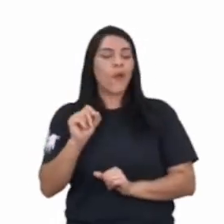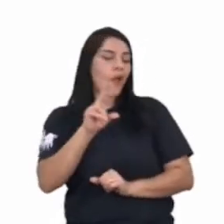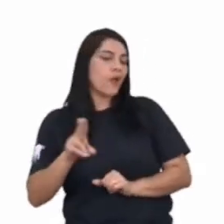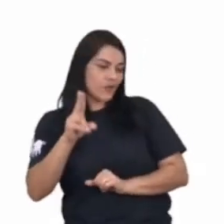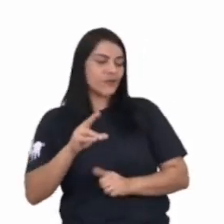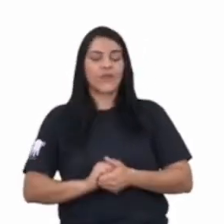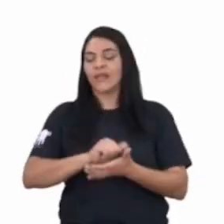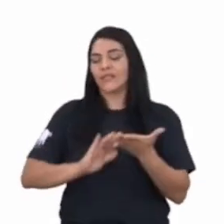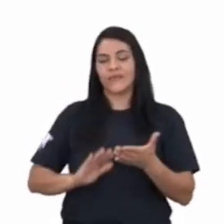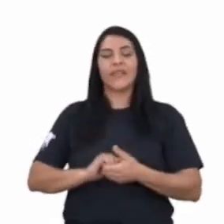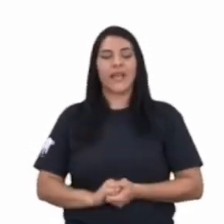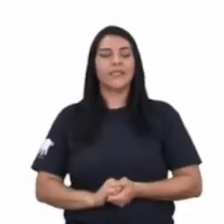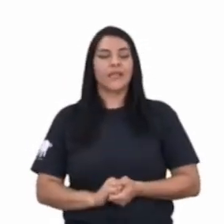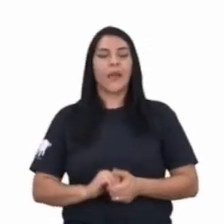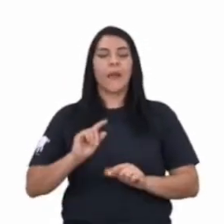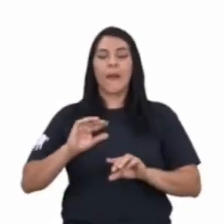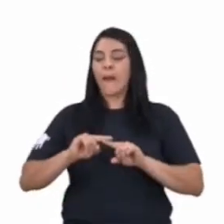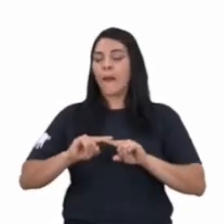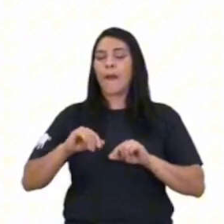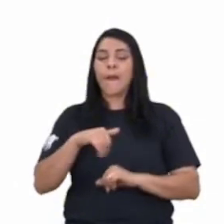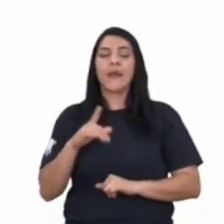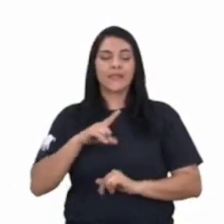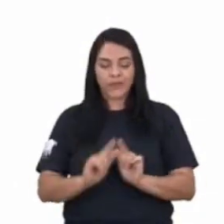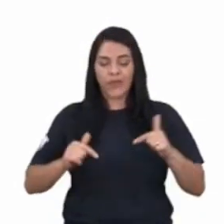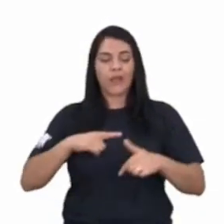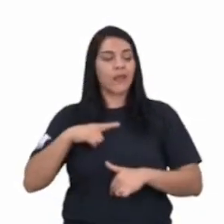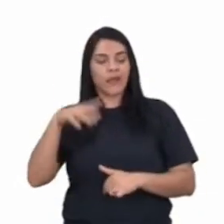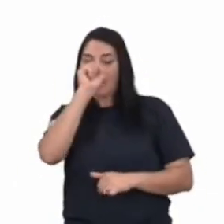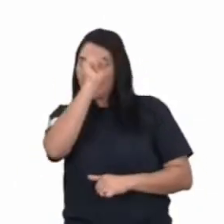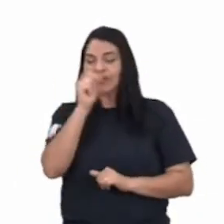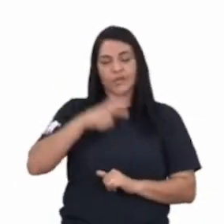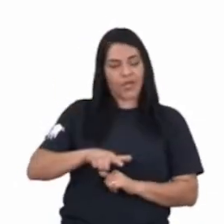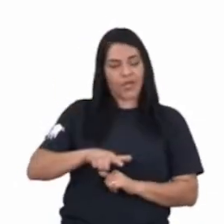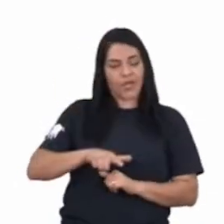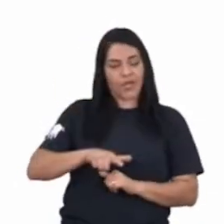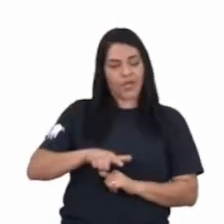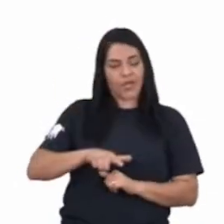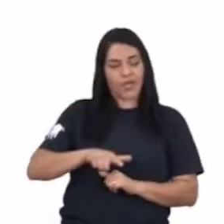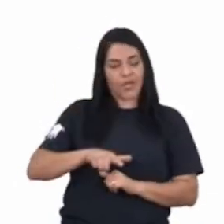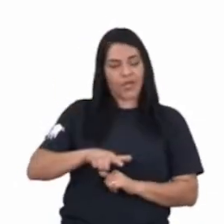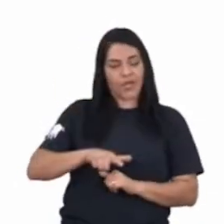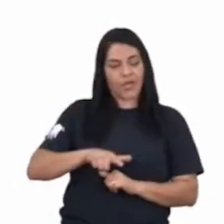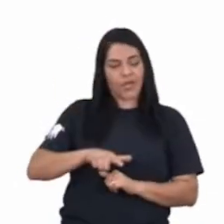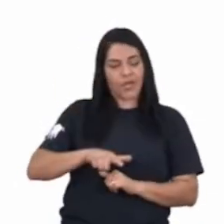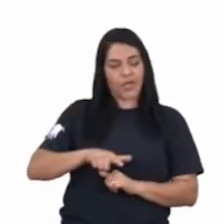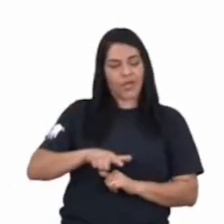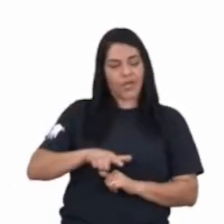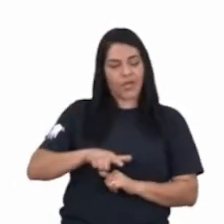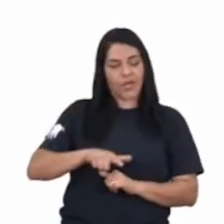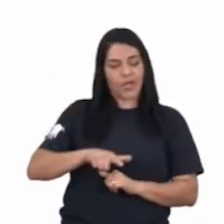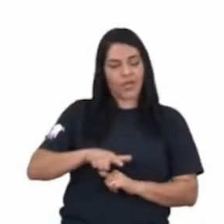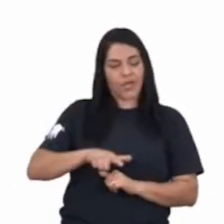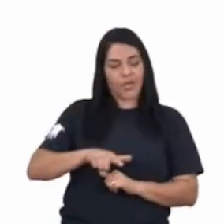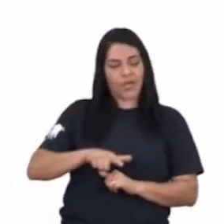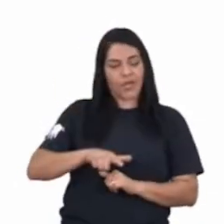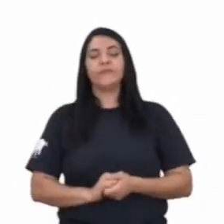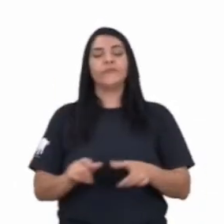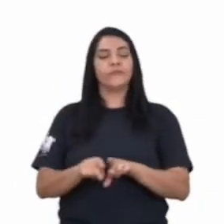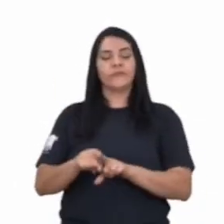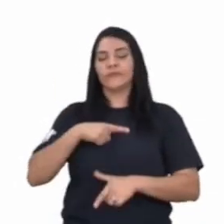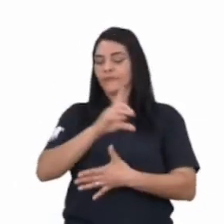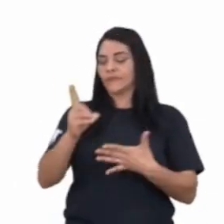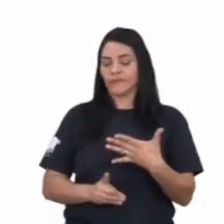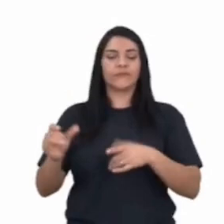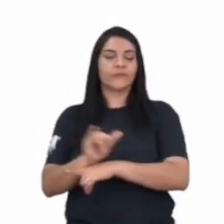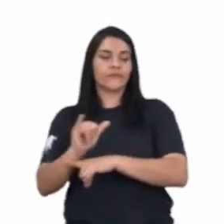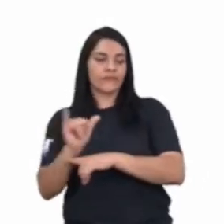em momentos mais dedicados, né? Então, para ser uma retomada de aprendizagem, para preparar o estudante para uma avaliação específica, para gerar um dado estratégico em